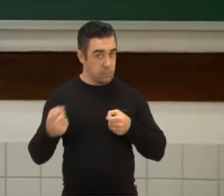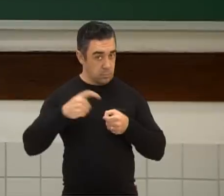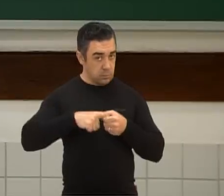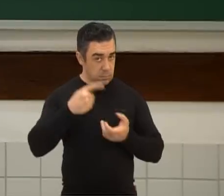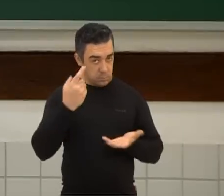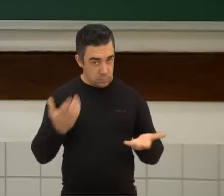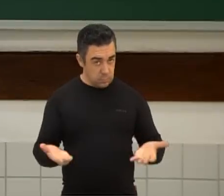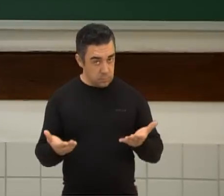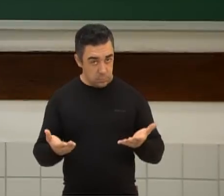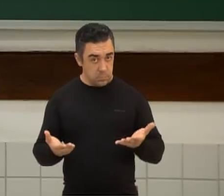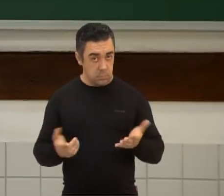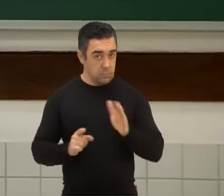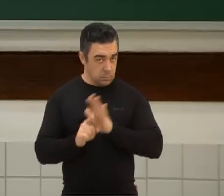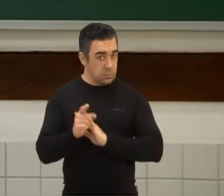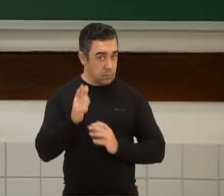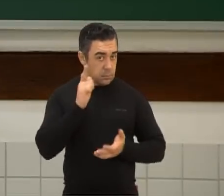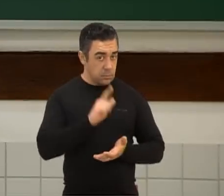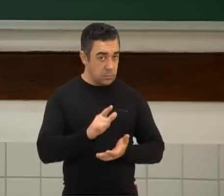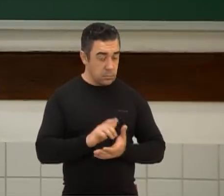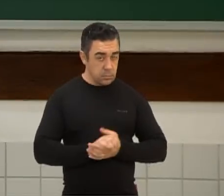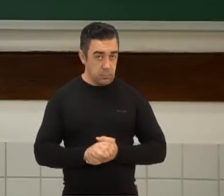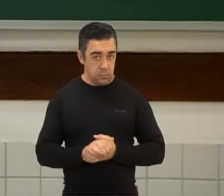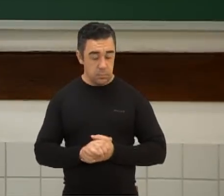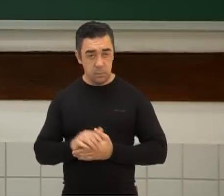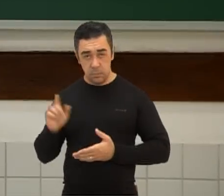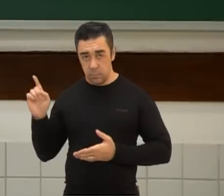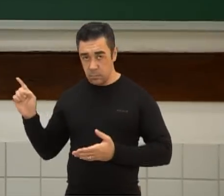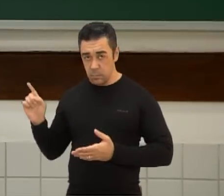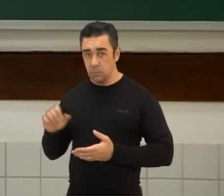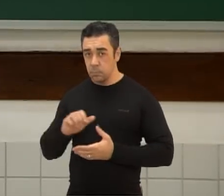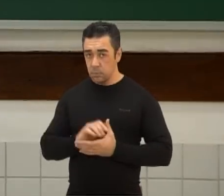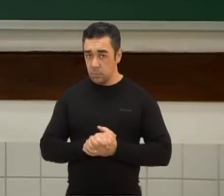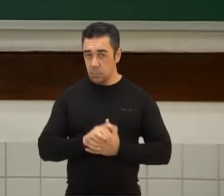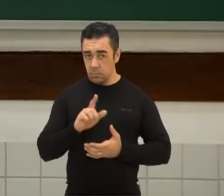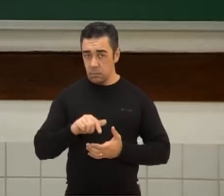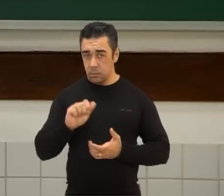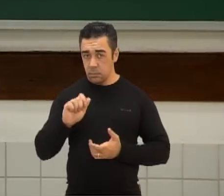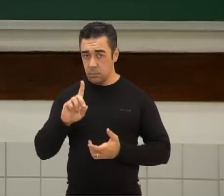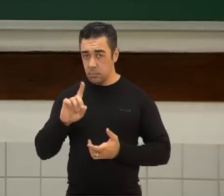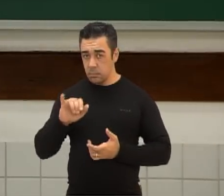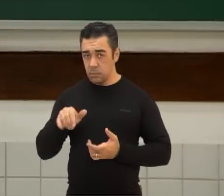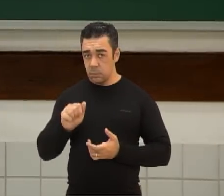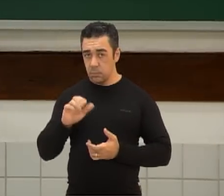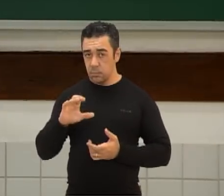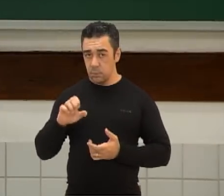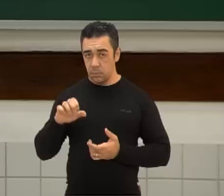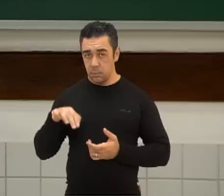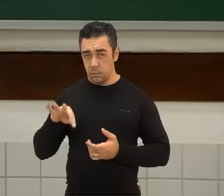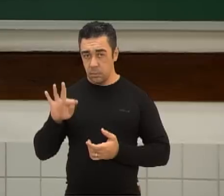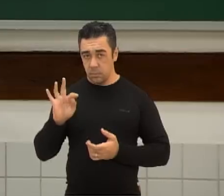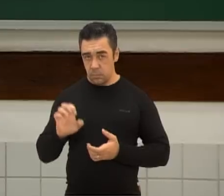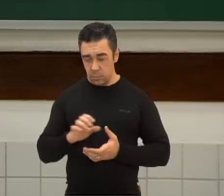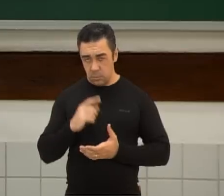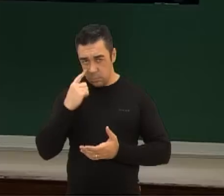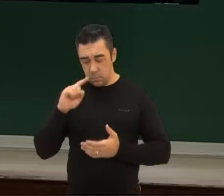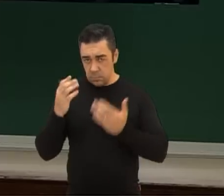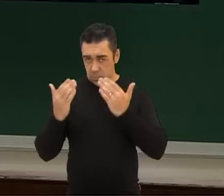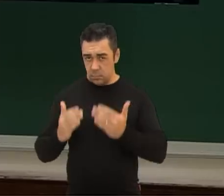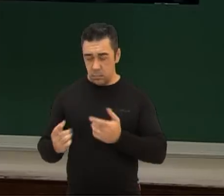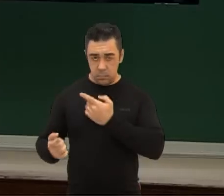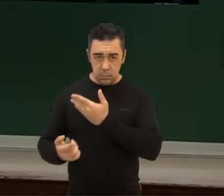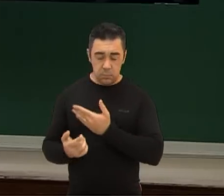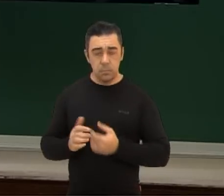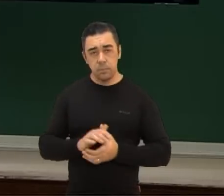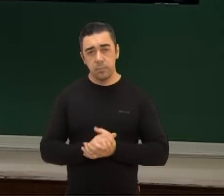Voltamos e aí, resolveram? Será que eles são adjacentes? Então, vamos analisar esses ângulos aqui. Olha